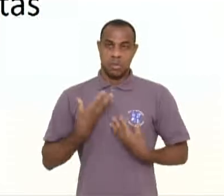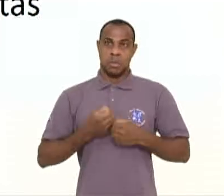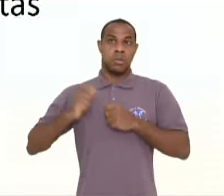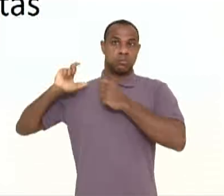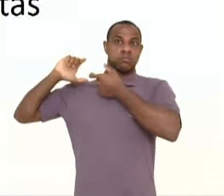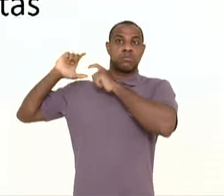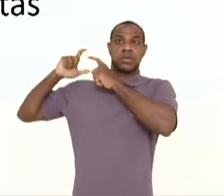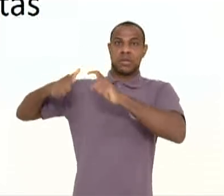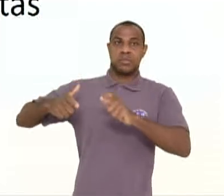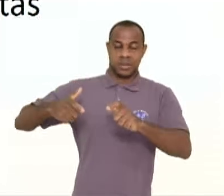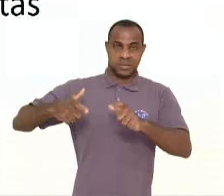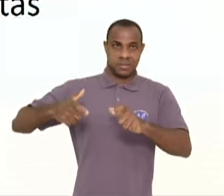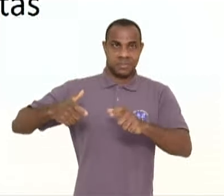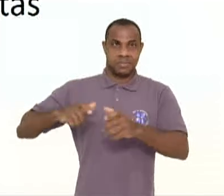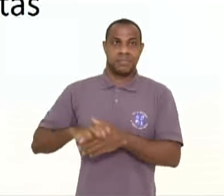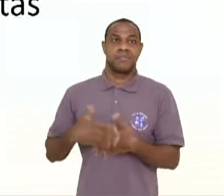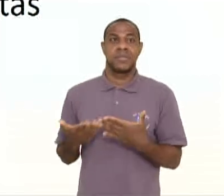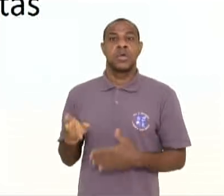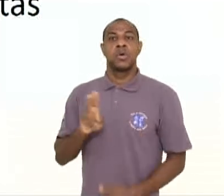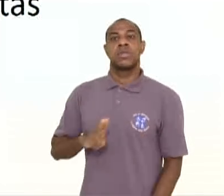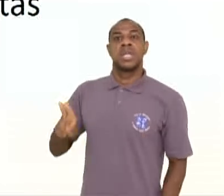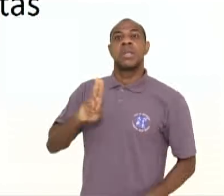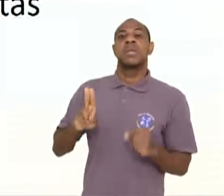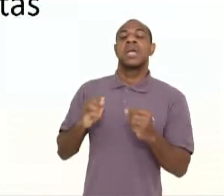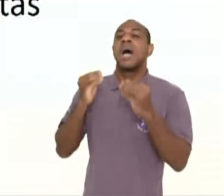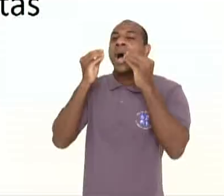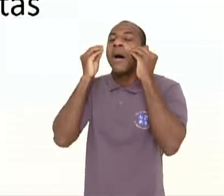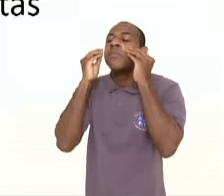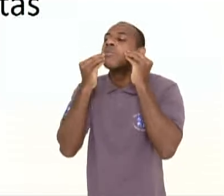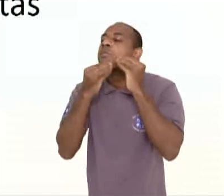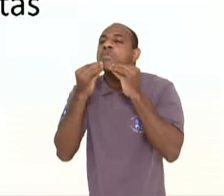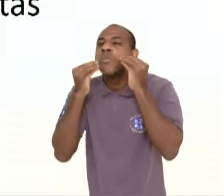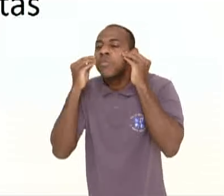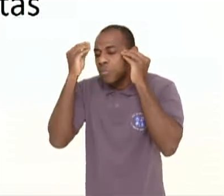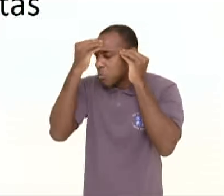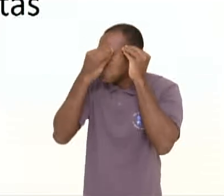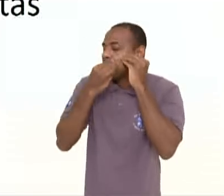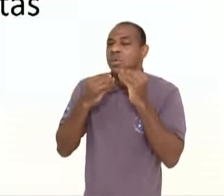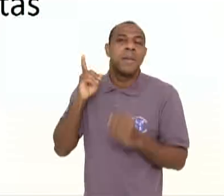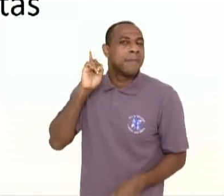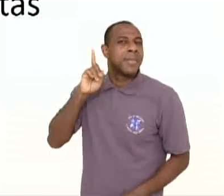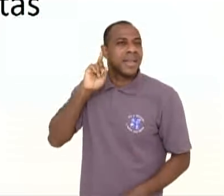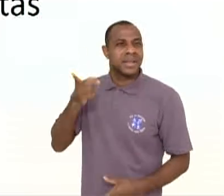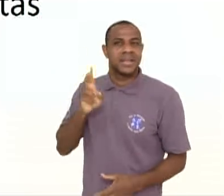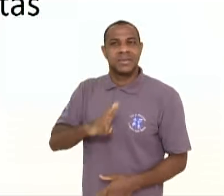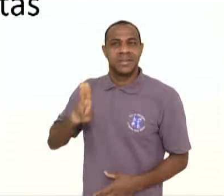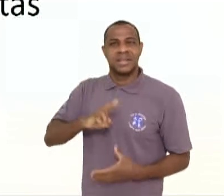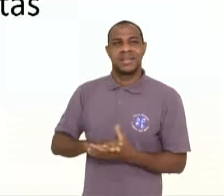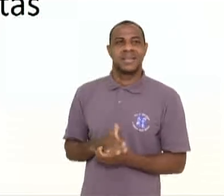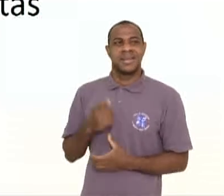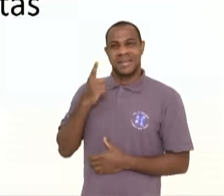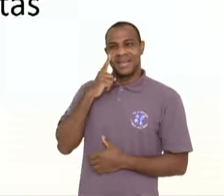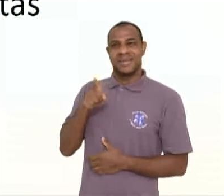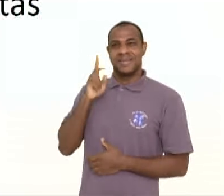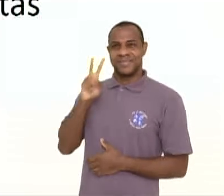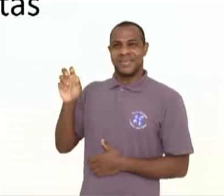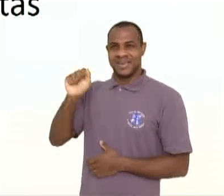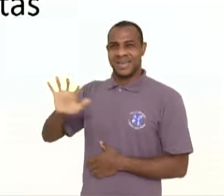tradicional Pierrot, se utilizando da maquiagem branca sobre o rosto, né? Então aquelas imagens que nós vimos